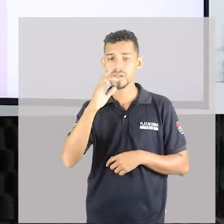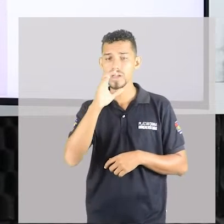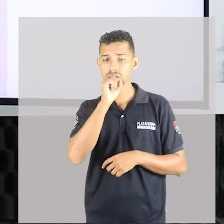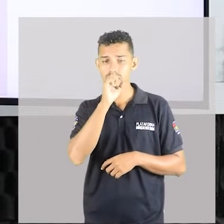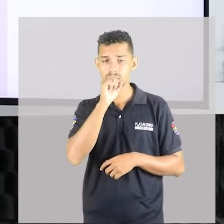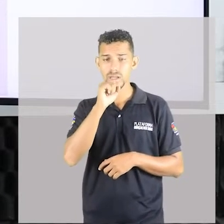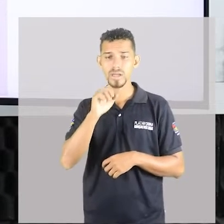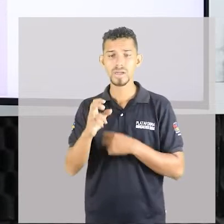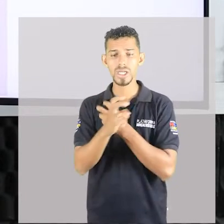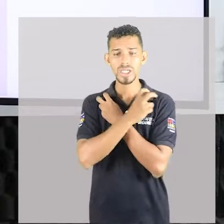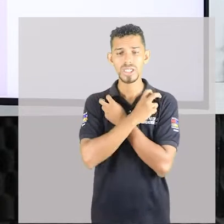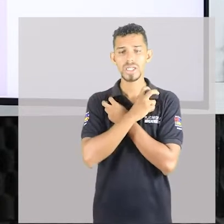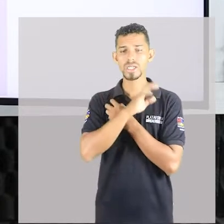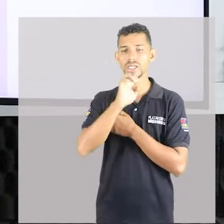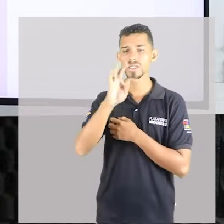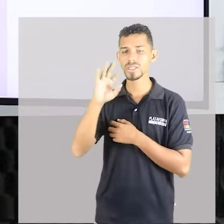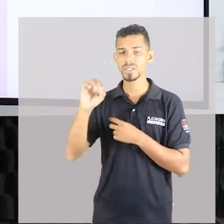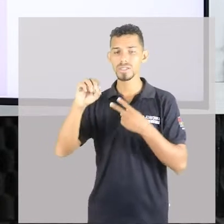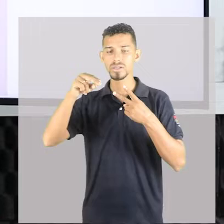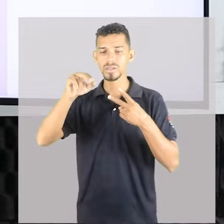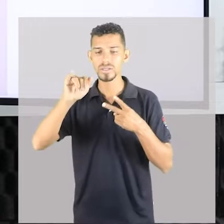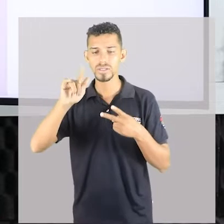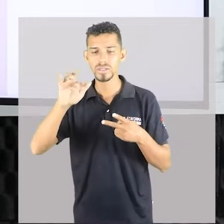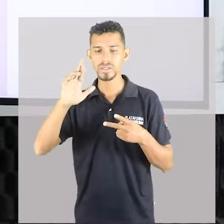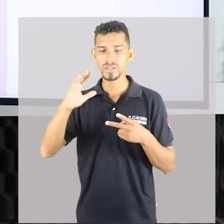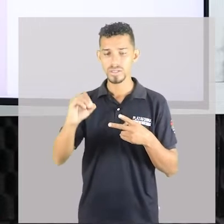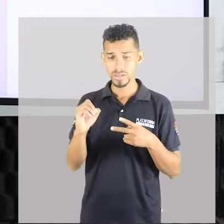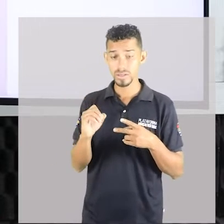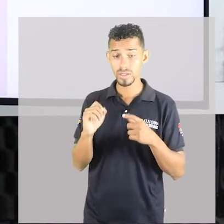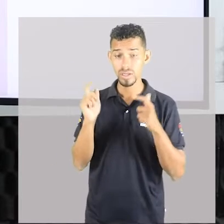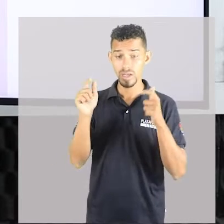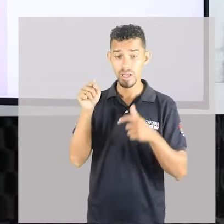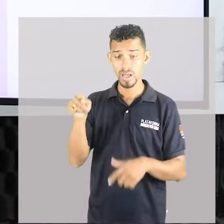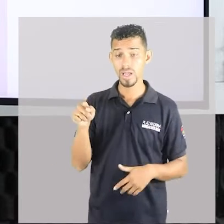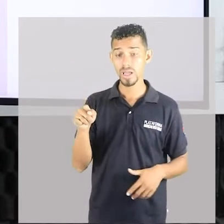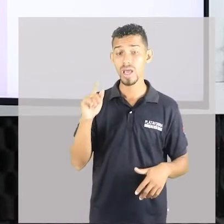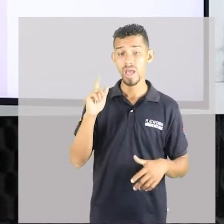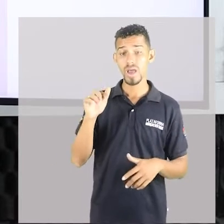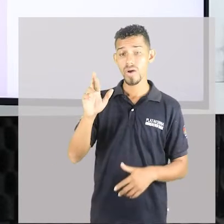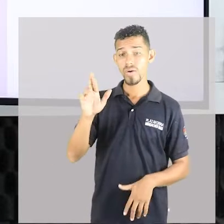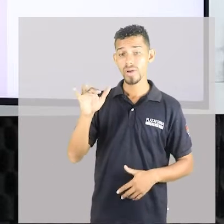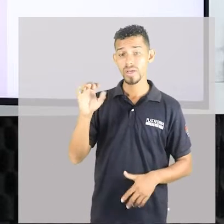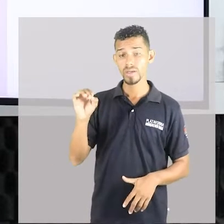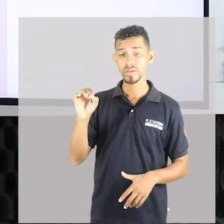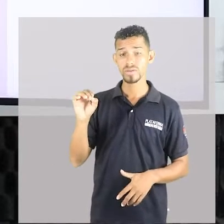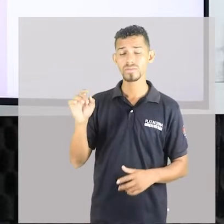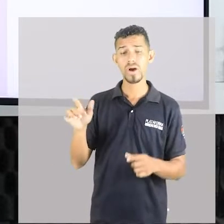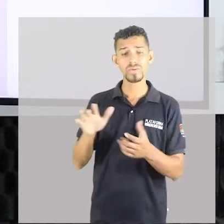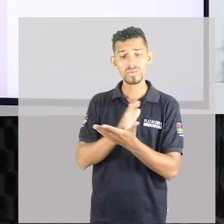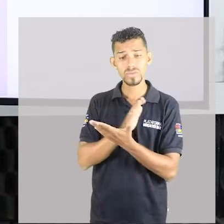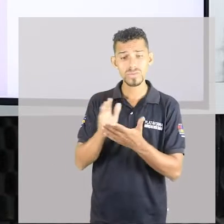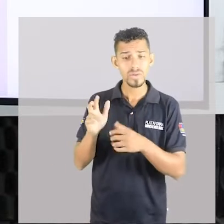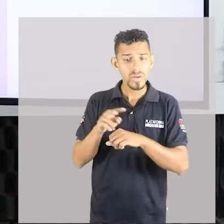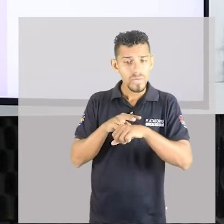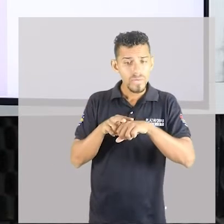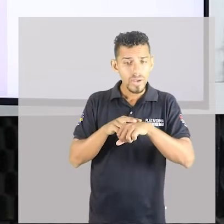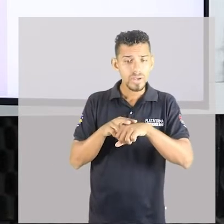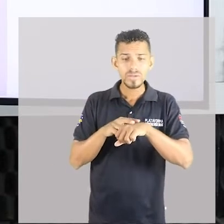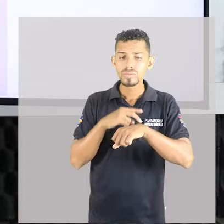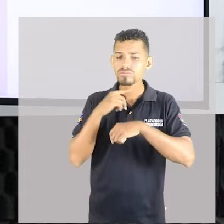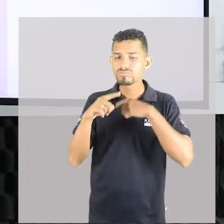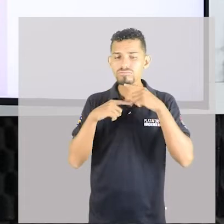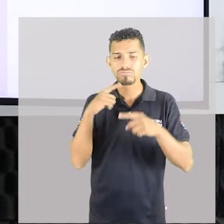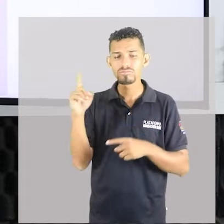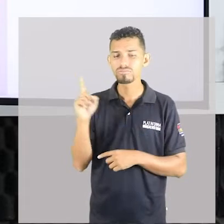também o Egito, Nigéria, né, que é o Reino Unido. Ah, professor, mas tem alguns países aí que estão de verde, que eles não foram,